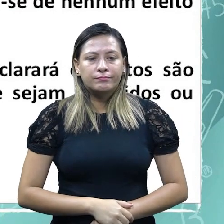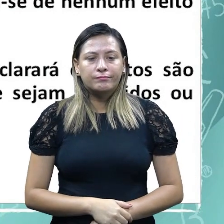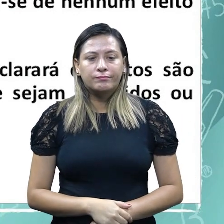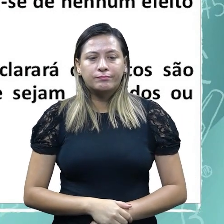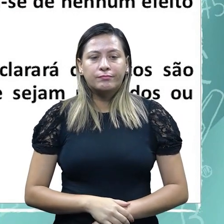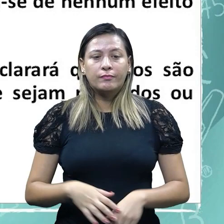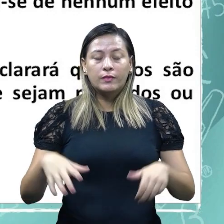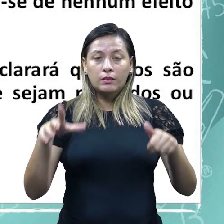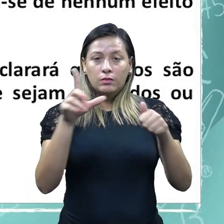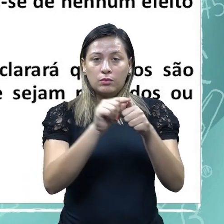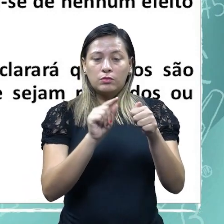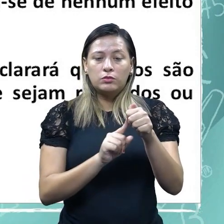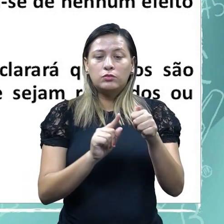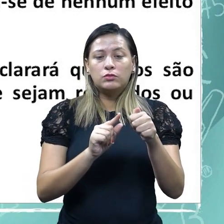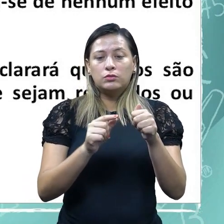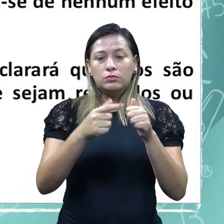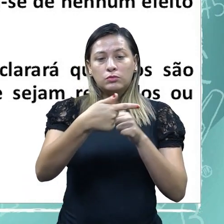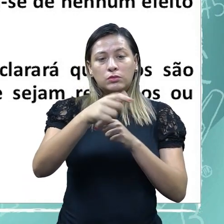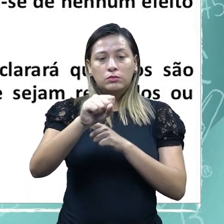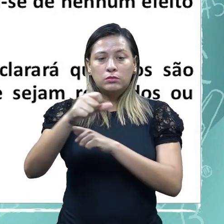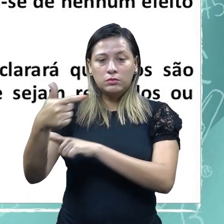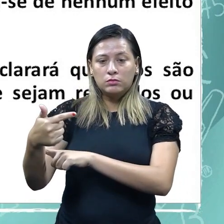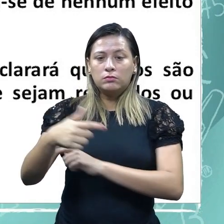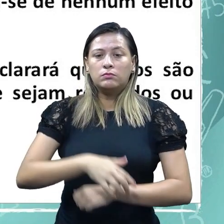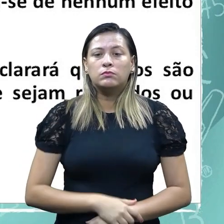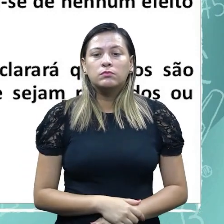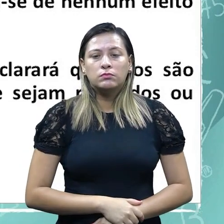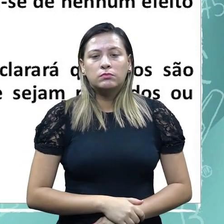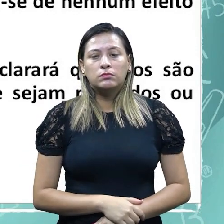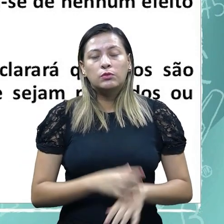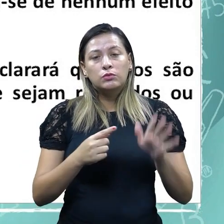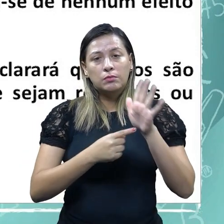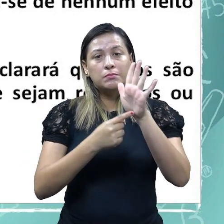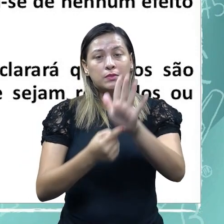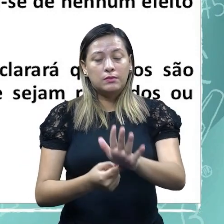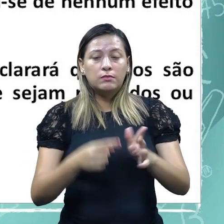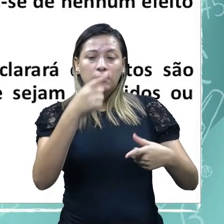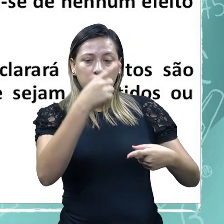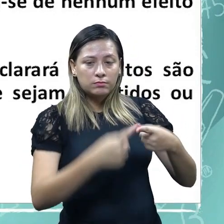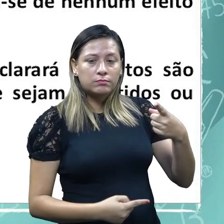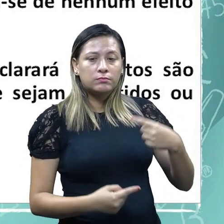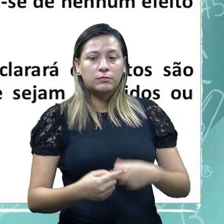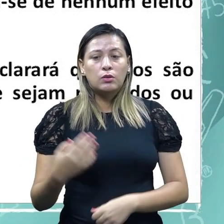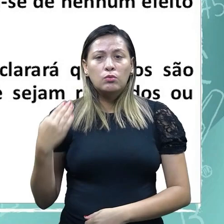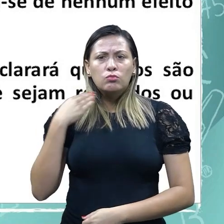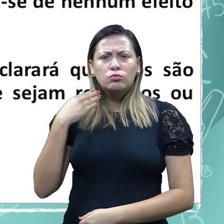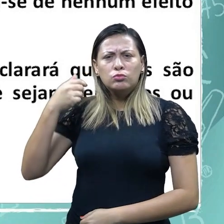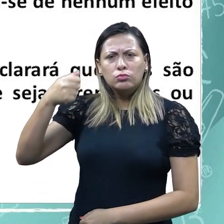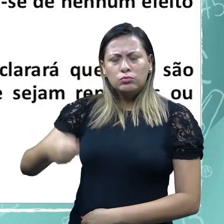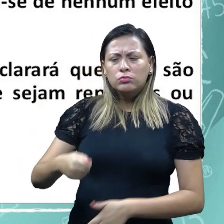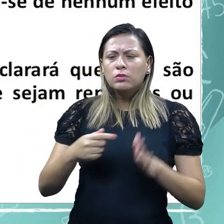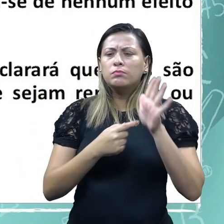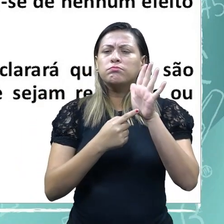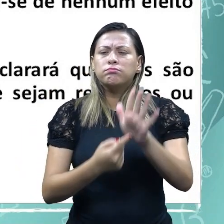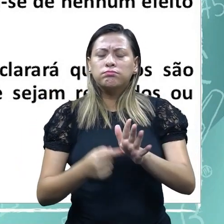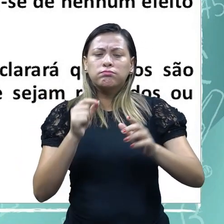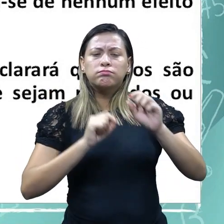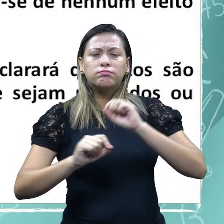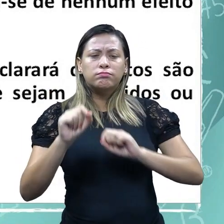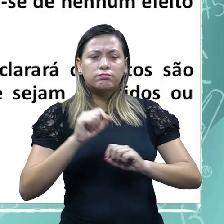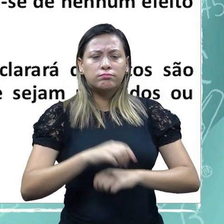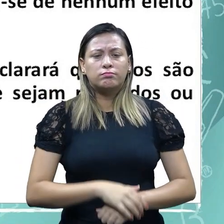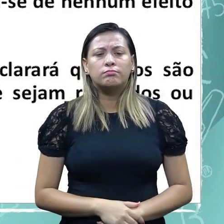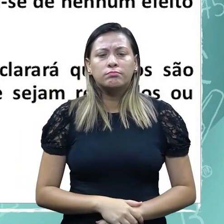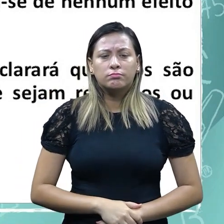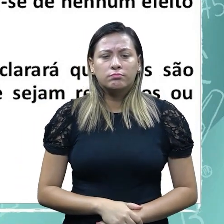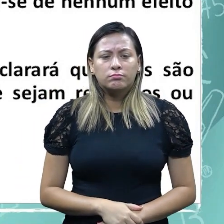282, ele dispõe que, ao pronunciar a nulidade, o juiz vai declarar que os atos